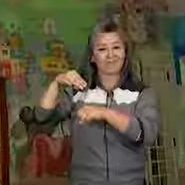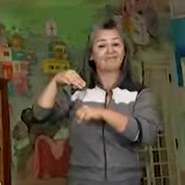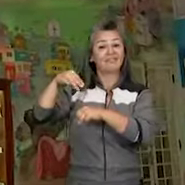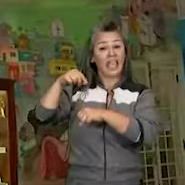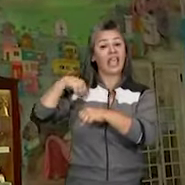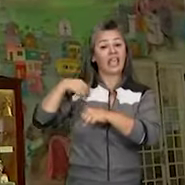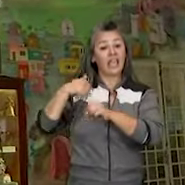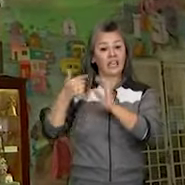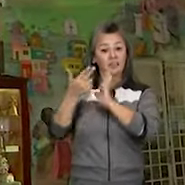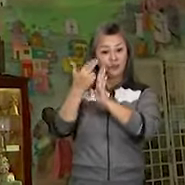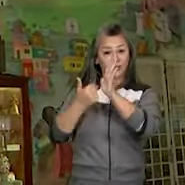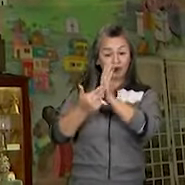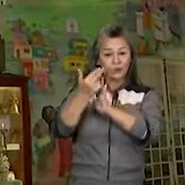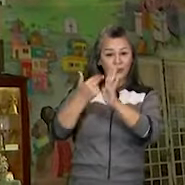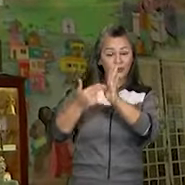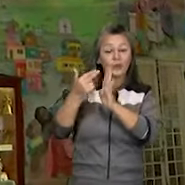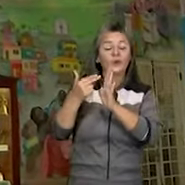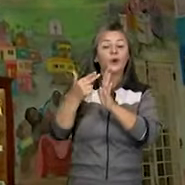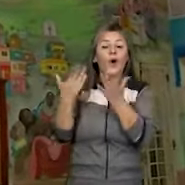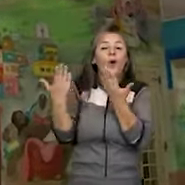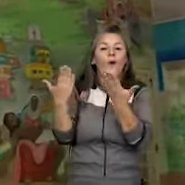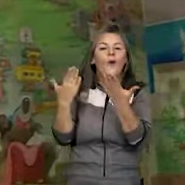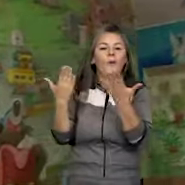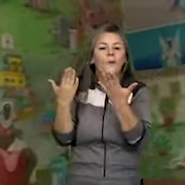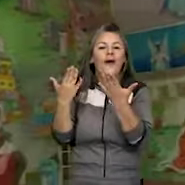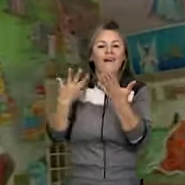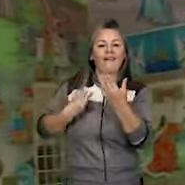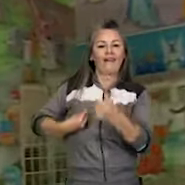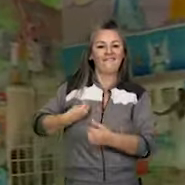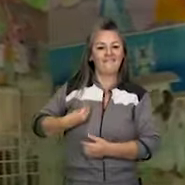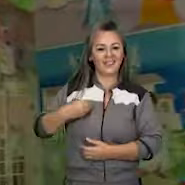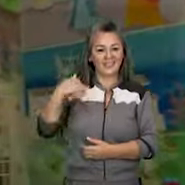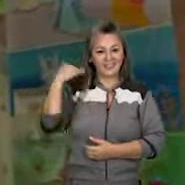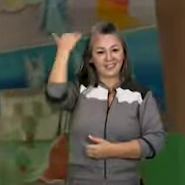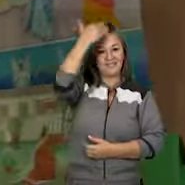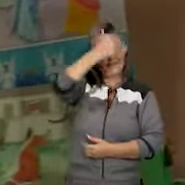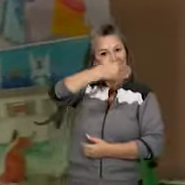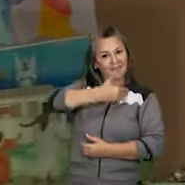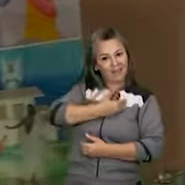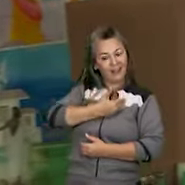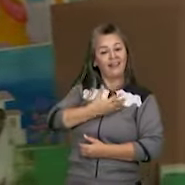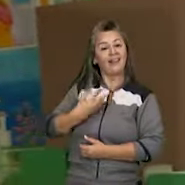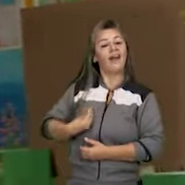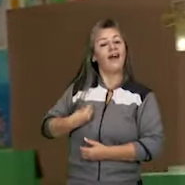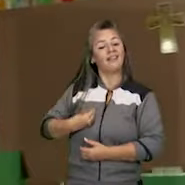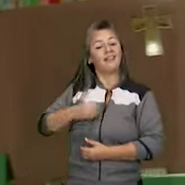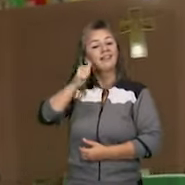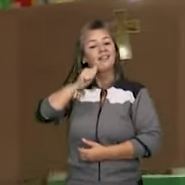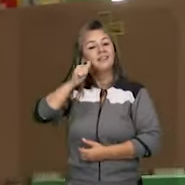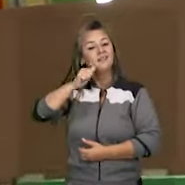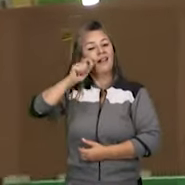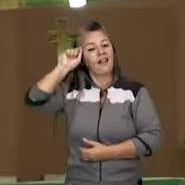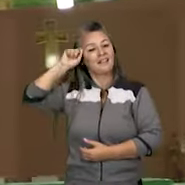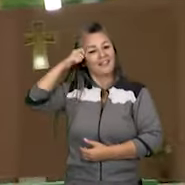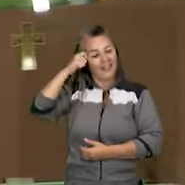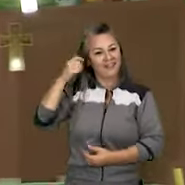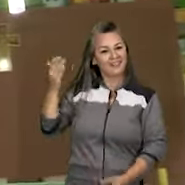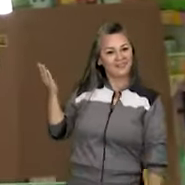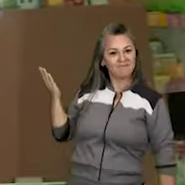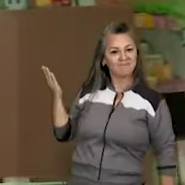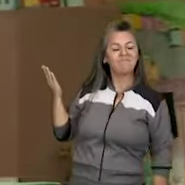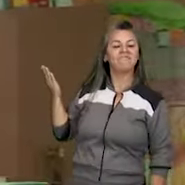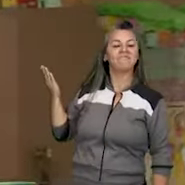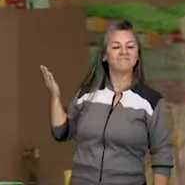Jesus. Nas cenas que a gente vai observando, também a história de Belo Horizonte é narrada desde a época do Curral